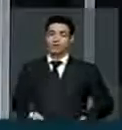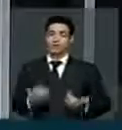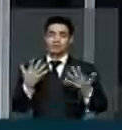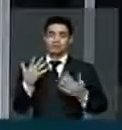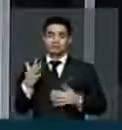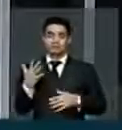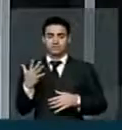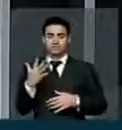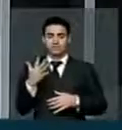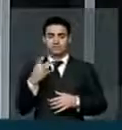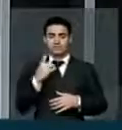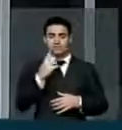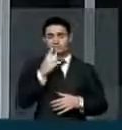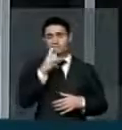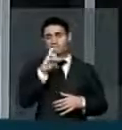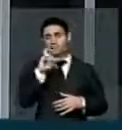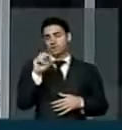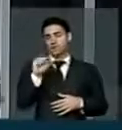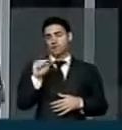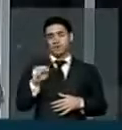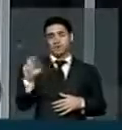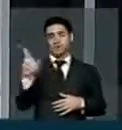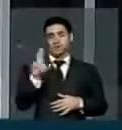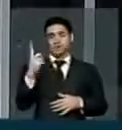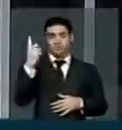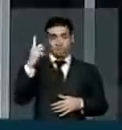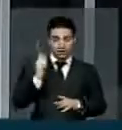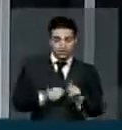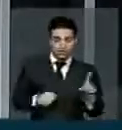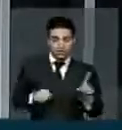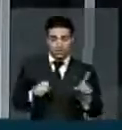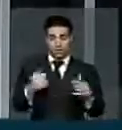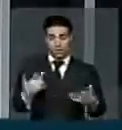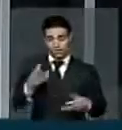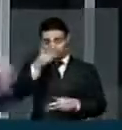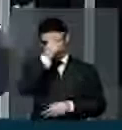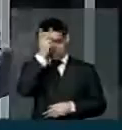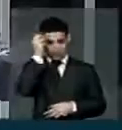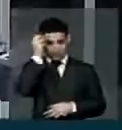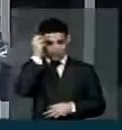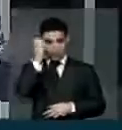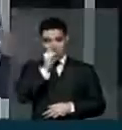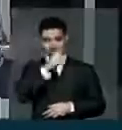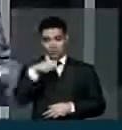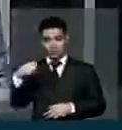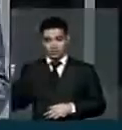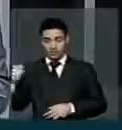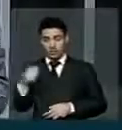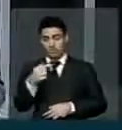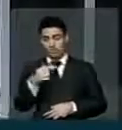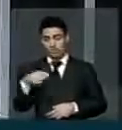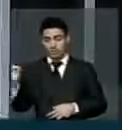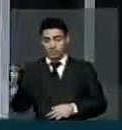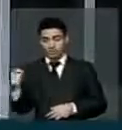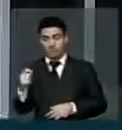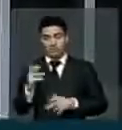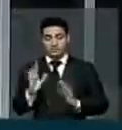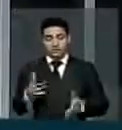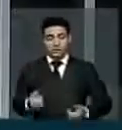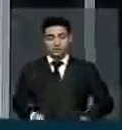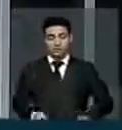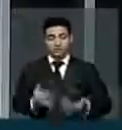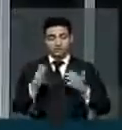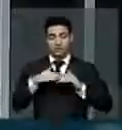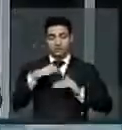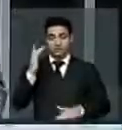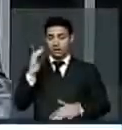média algo em torno de R$150 mil por mês. Ou seja, um prefeito em 7 meses já investiu mais na